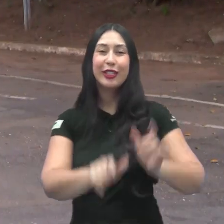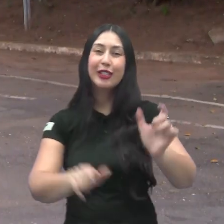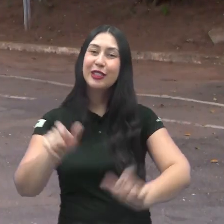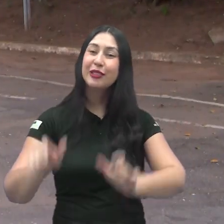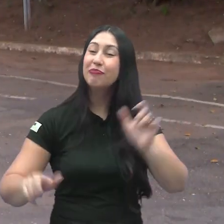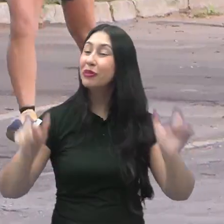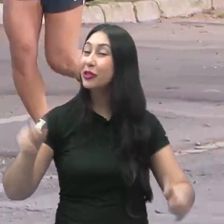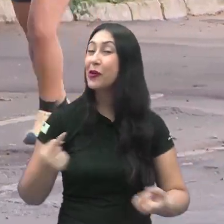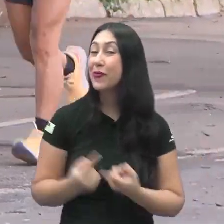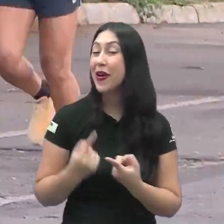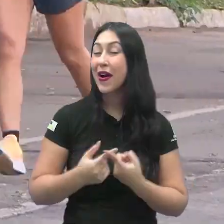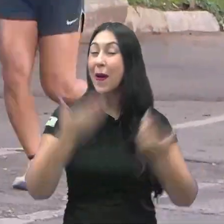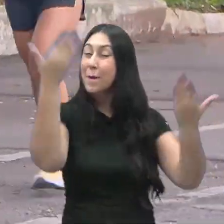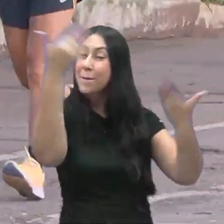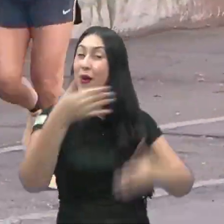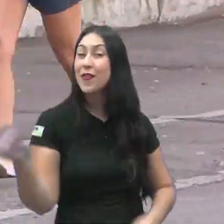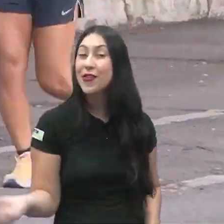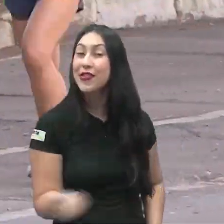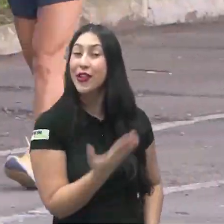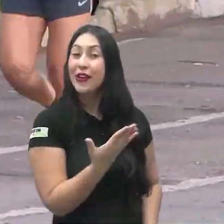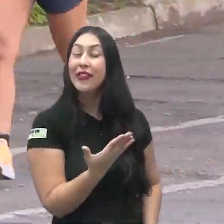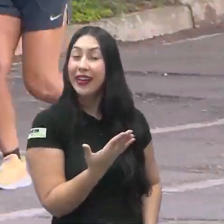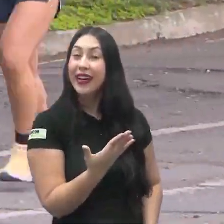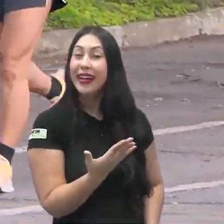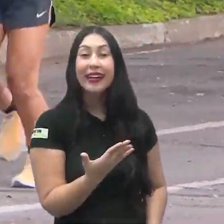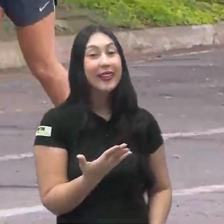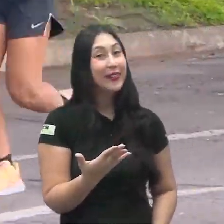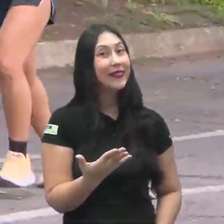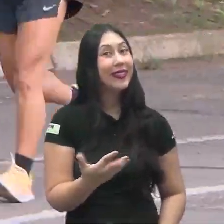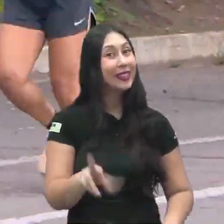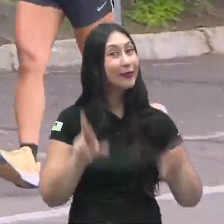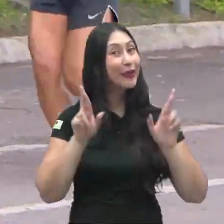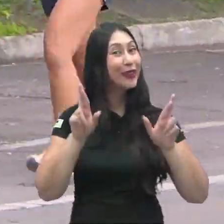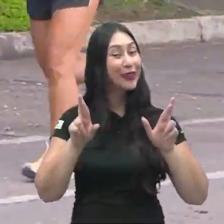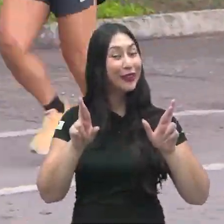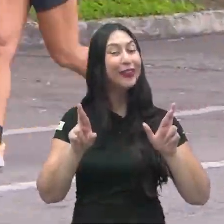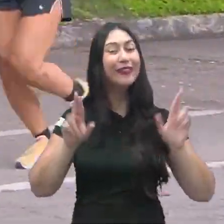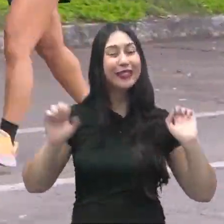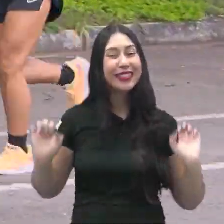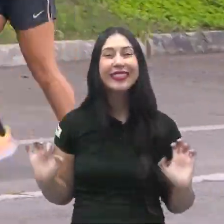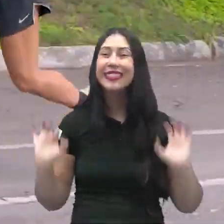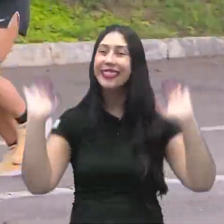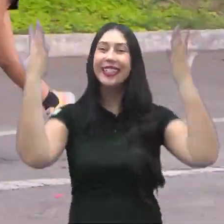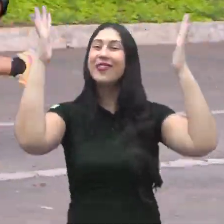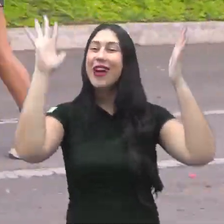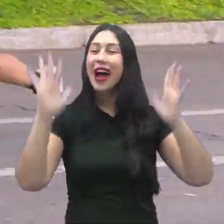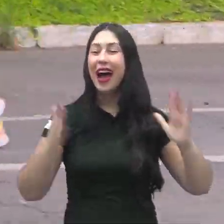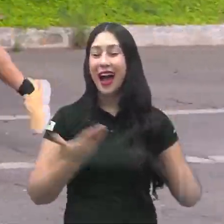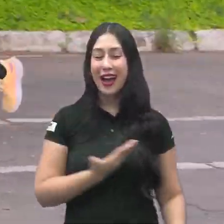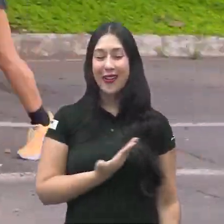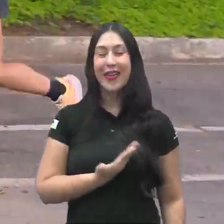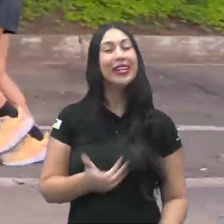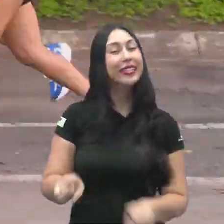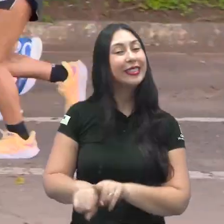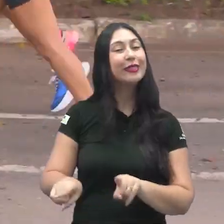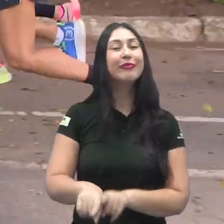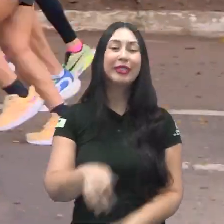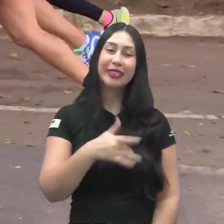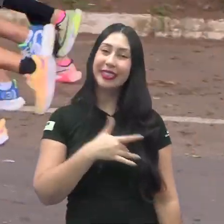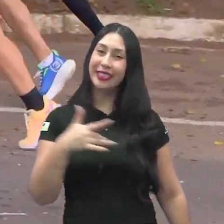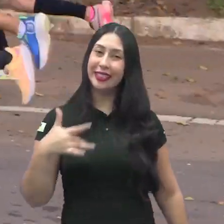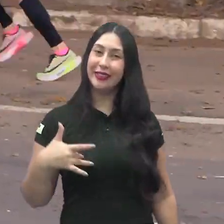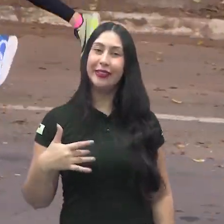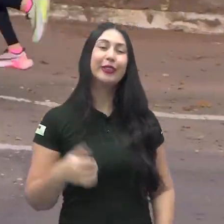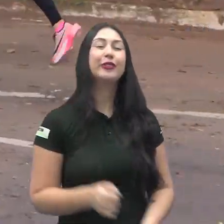as pessoas. A cada nova prova divulgada no calendário é uma nova chance de celebrar a amizade e a saúde